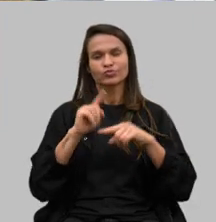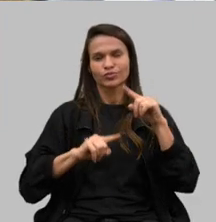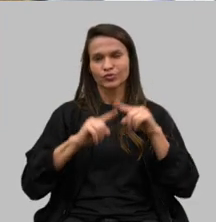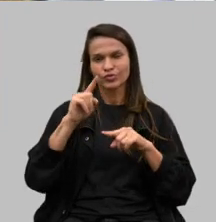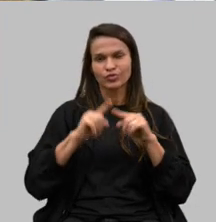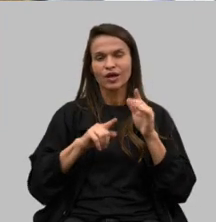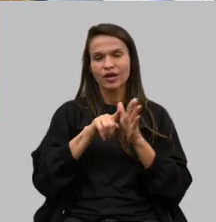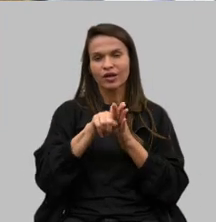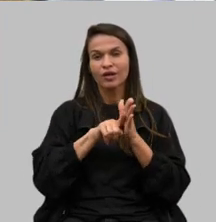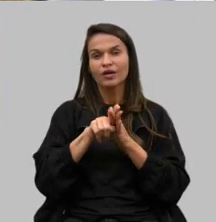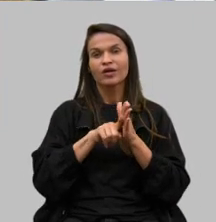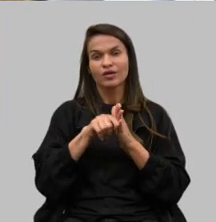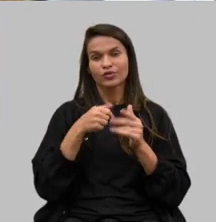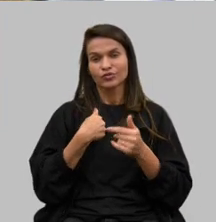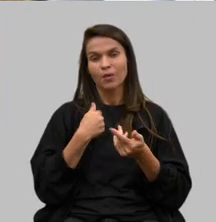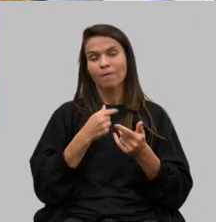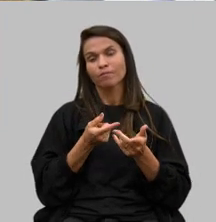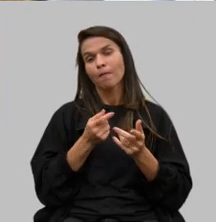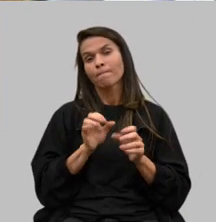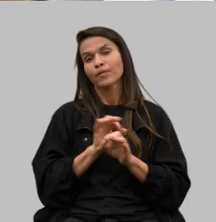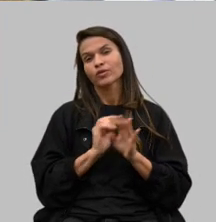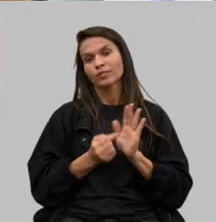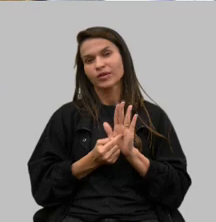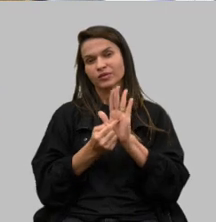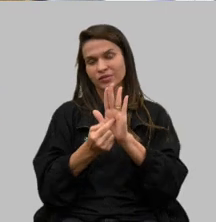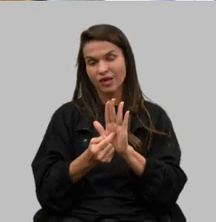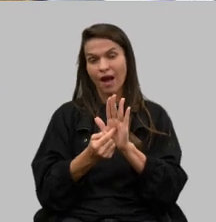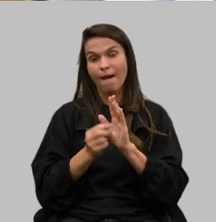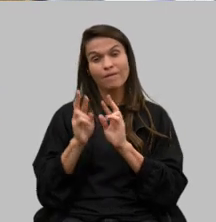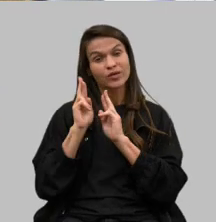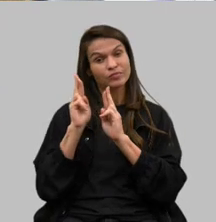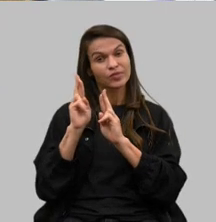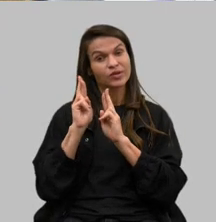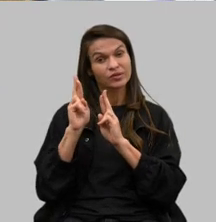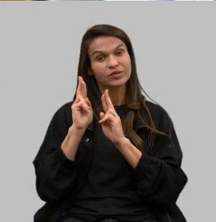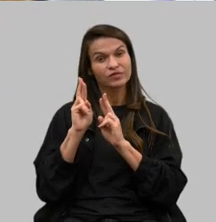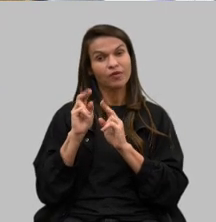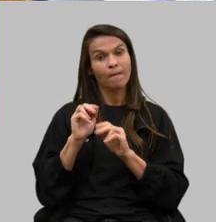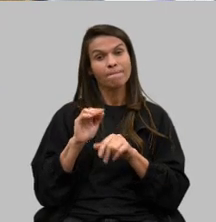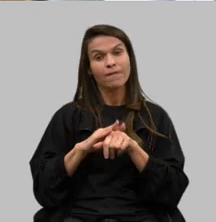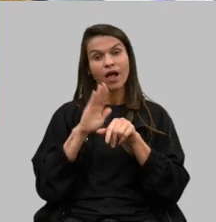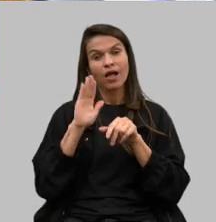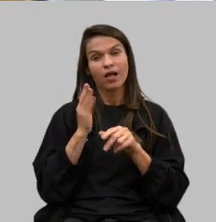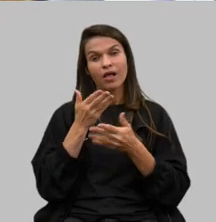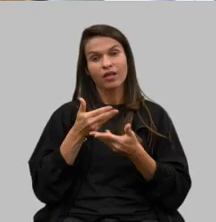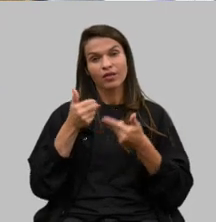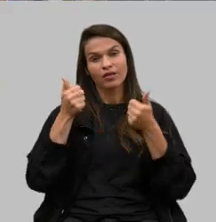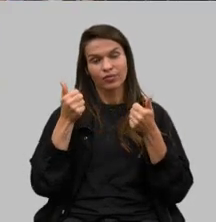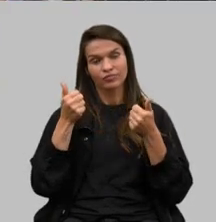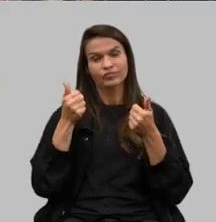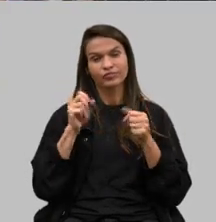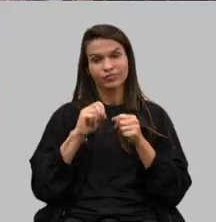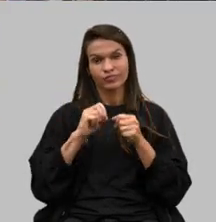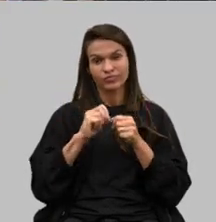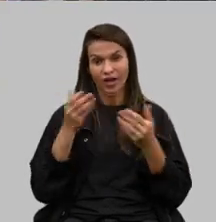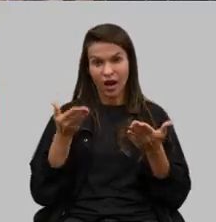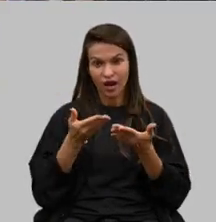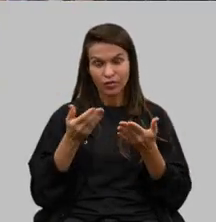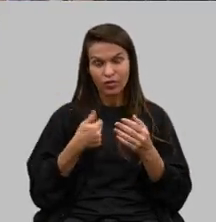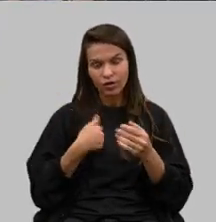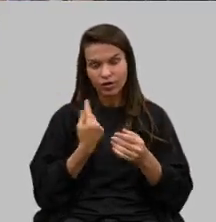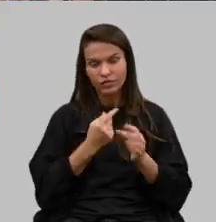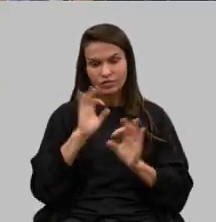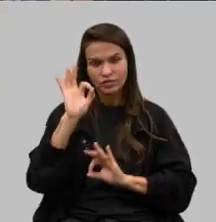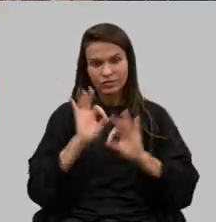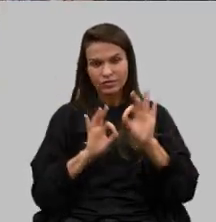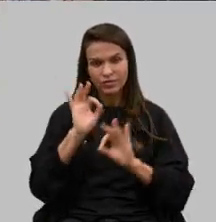inclusive para apresentar pra senhora porque eu minha expectativa é que eles fossem mais eficientes do que de fato eles estão sendo né mas nós estamos ajustando E aí